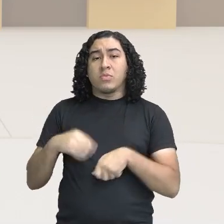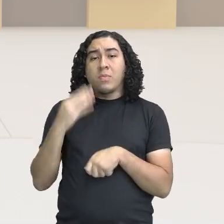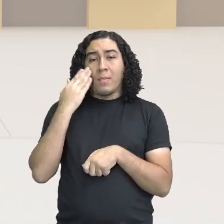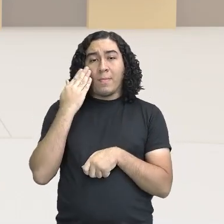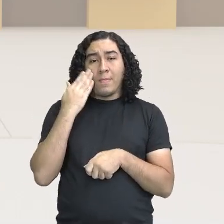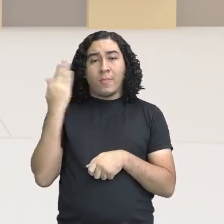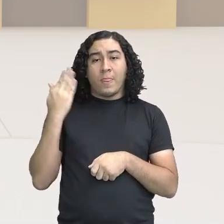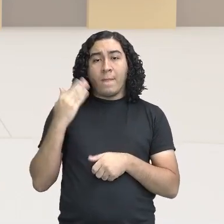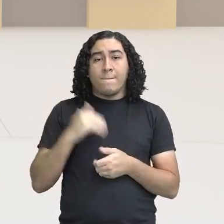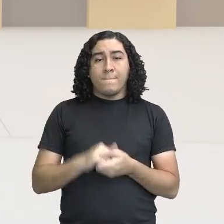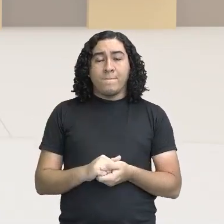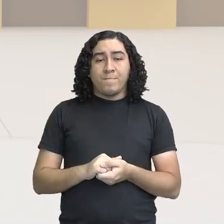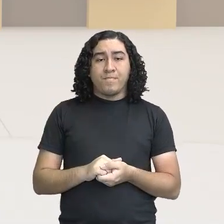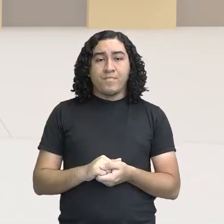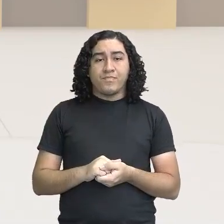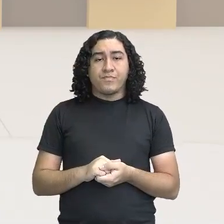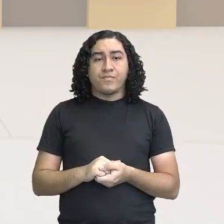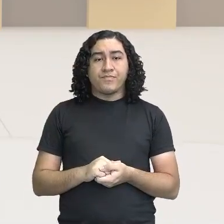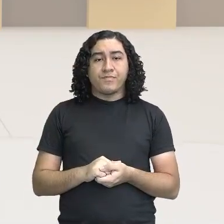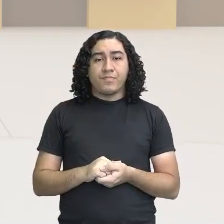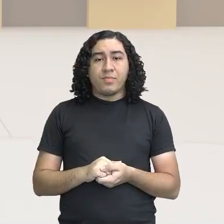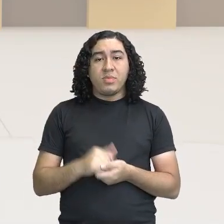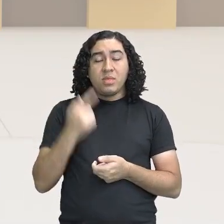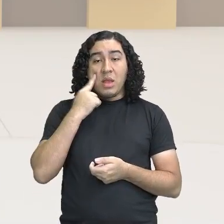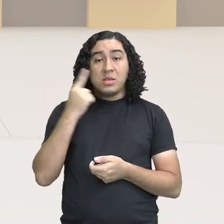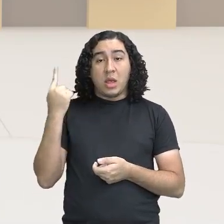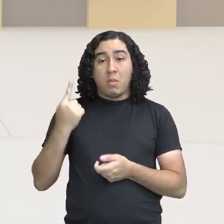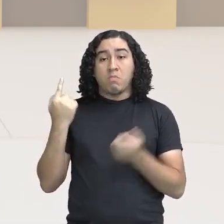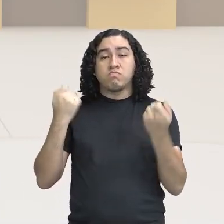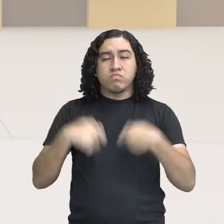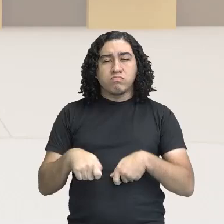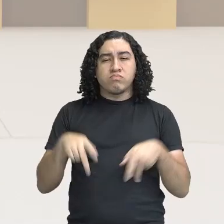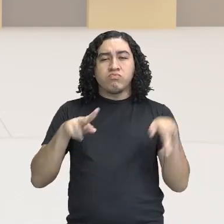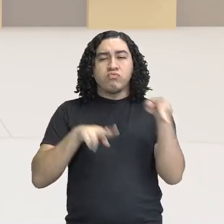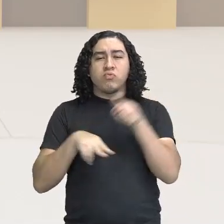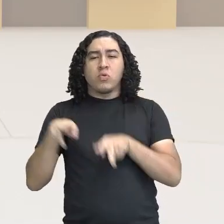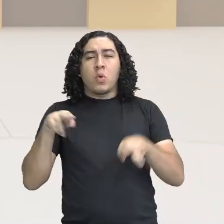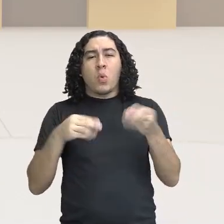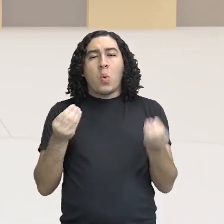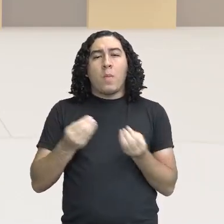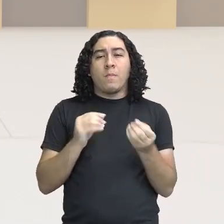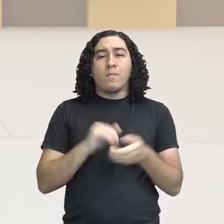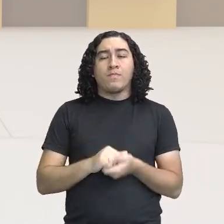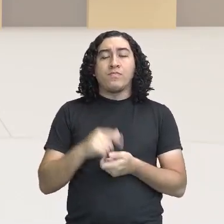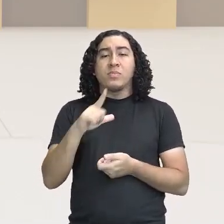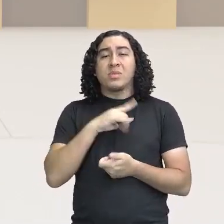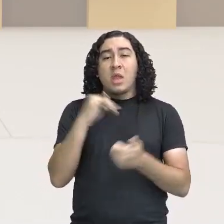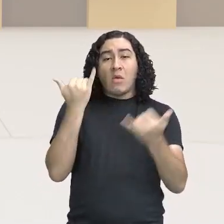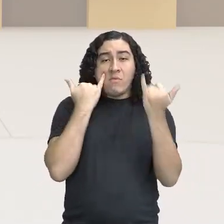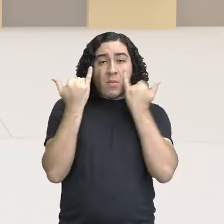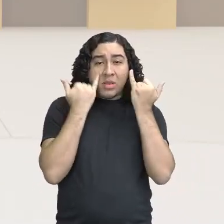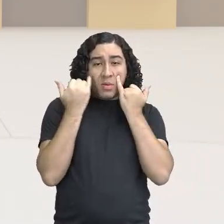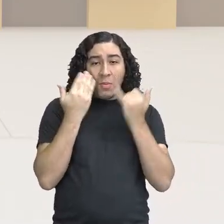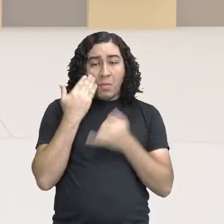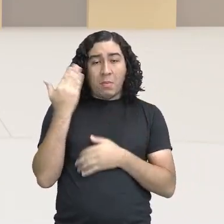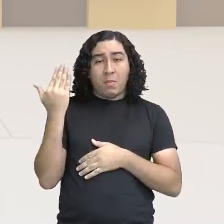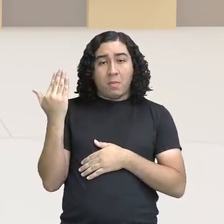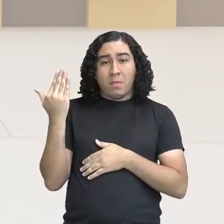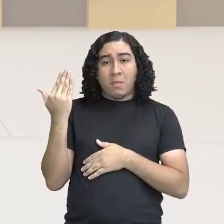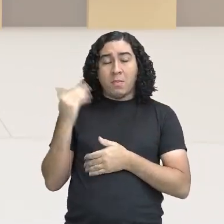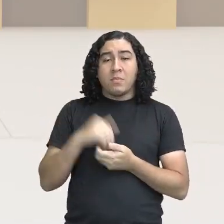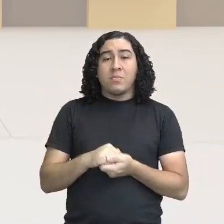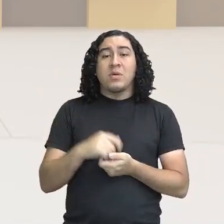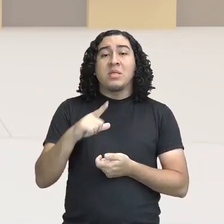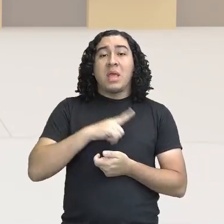nesse recorte aí da nossa crosta terrestre, a gente pode visualizar, né, um pouco mais dessa informação. Você tem aí, ó, a água